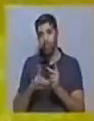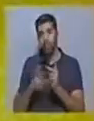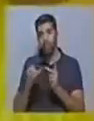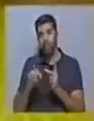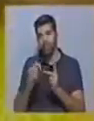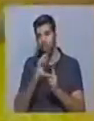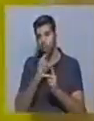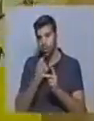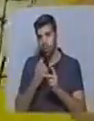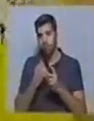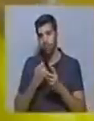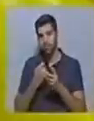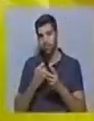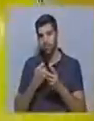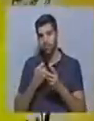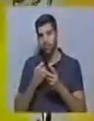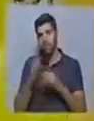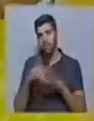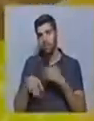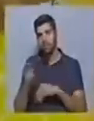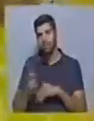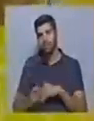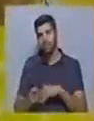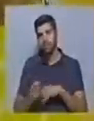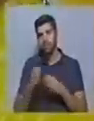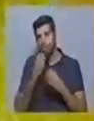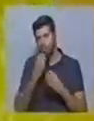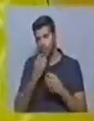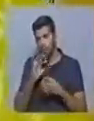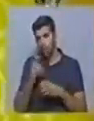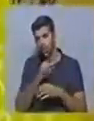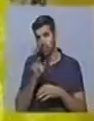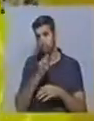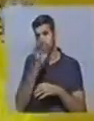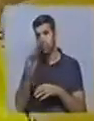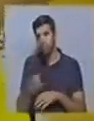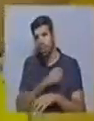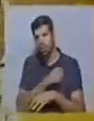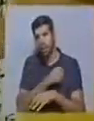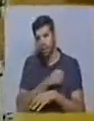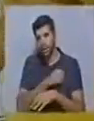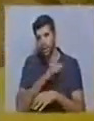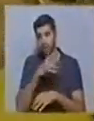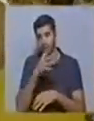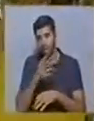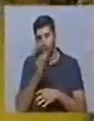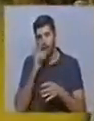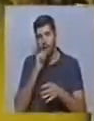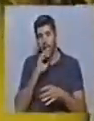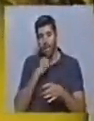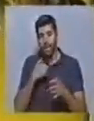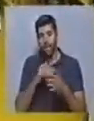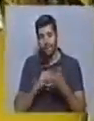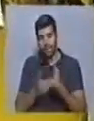com os códigos. Muito bem. Que é para fazer desenhos. Muito bem. E agora, quando vocês chegarem lá em casa, vão explicar aos pais que fizeram um exame visual e que despistaram